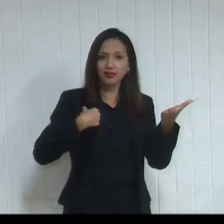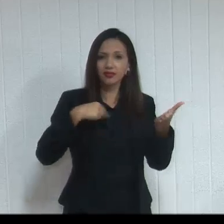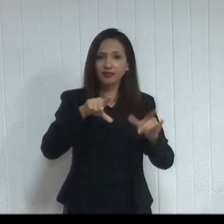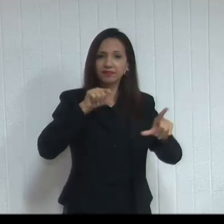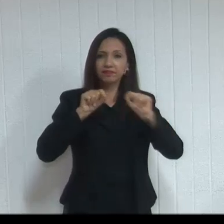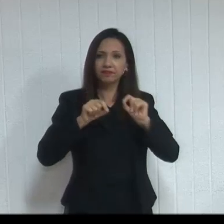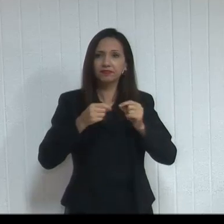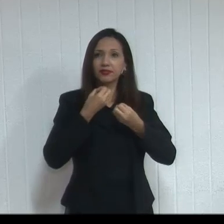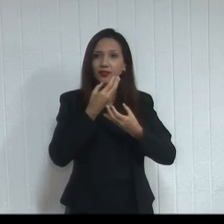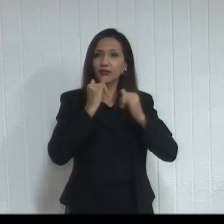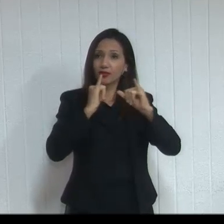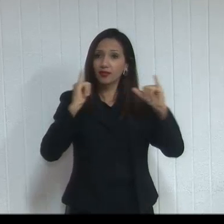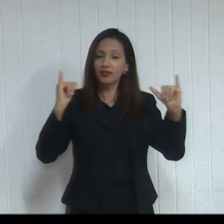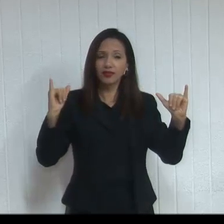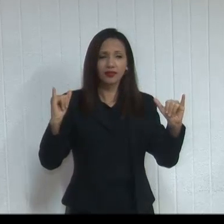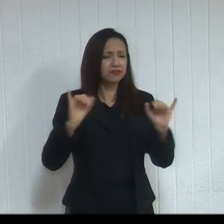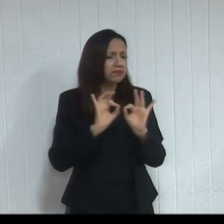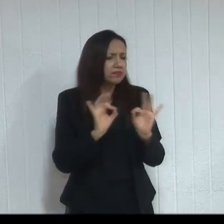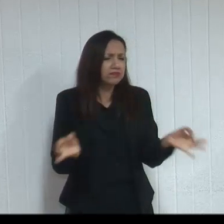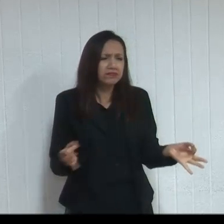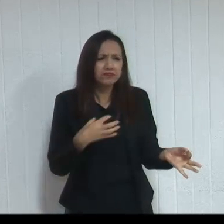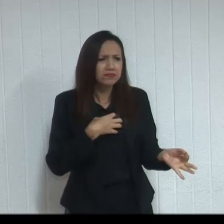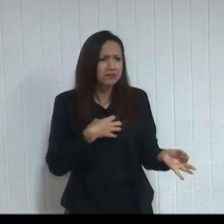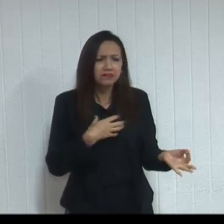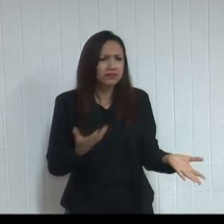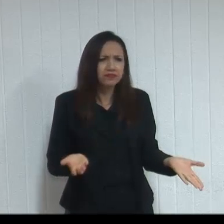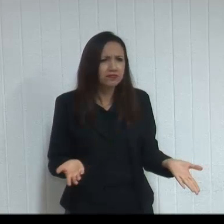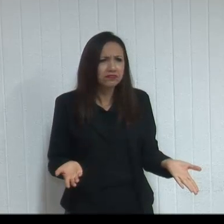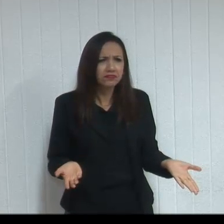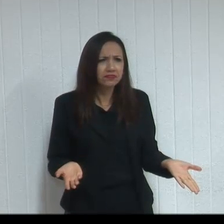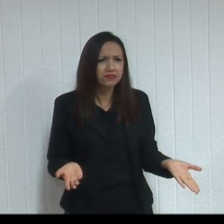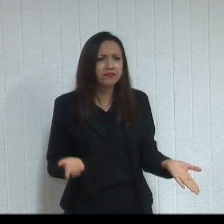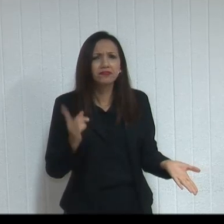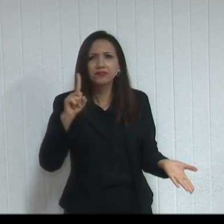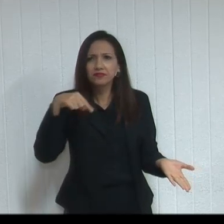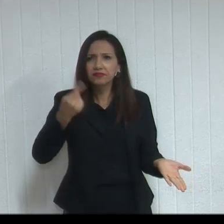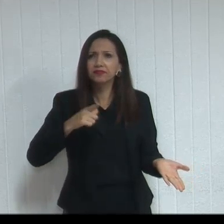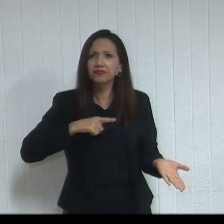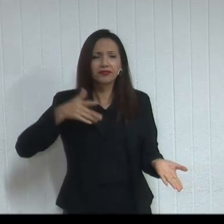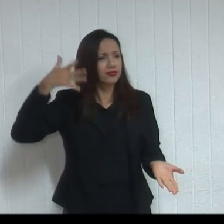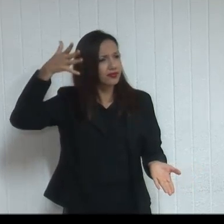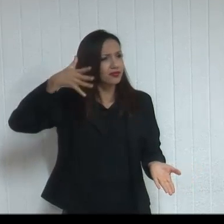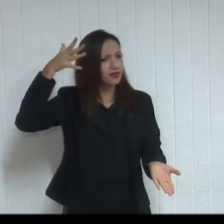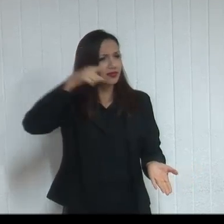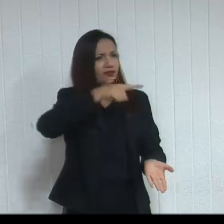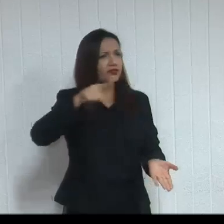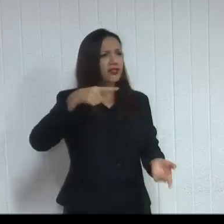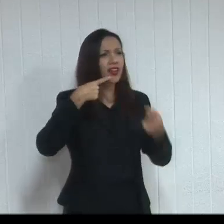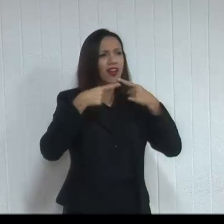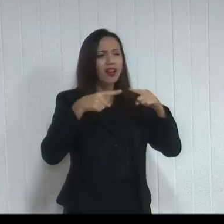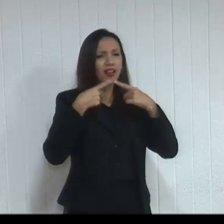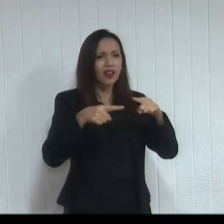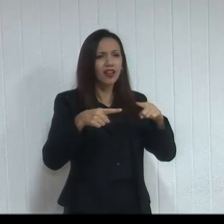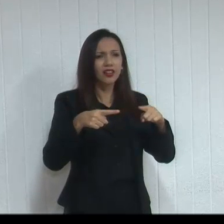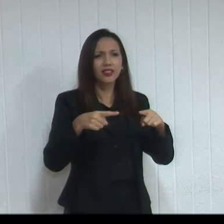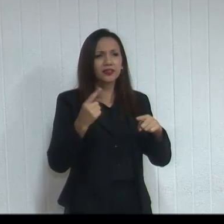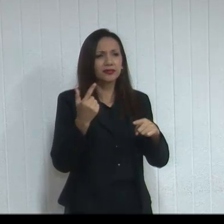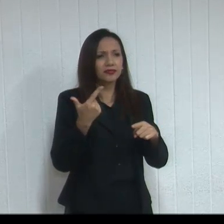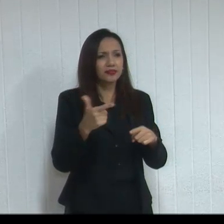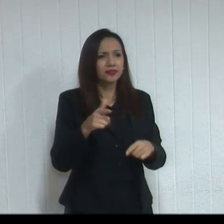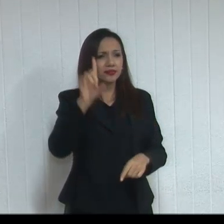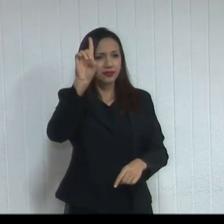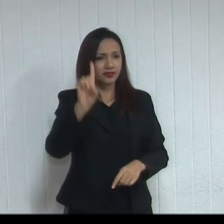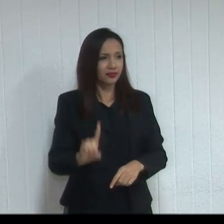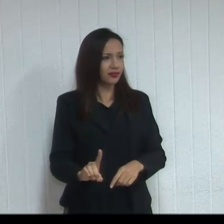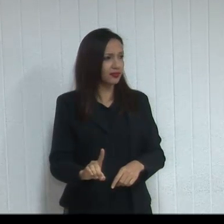uma informação, simples assim. E aí como é que... Quando eu venho na minha fala, alguém pode questionar que eu não tenho